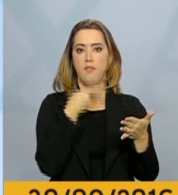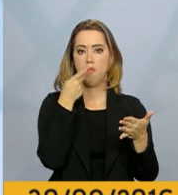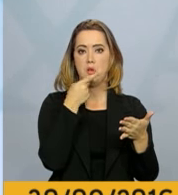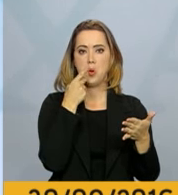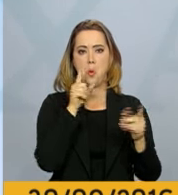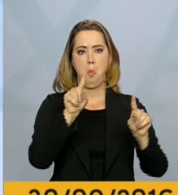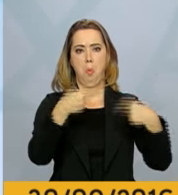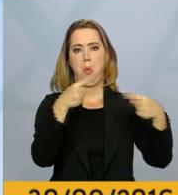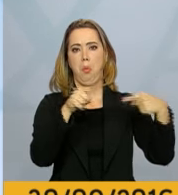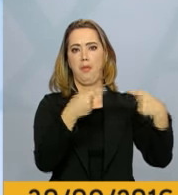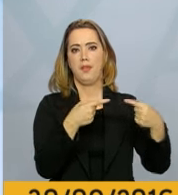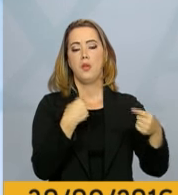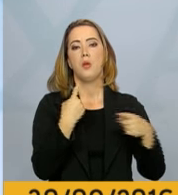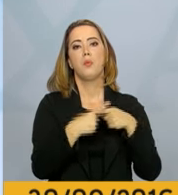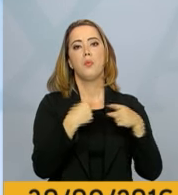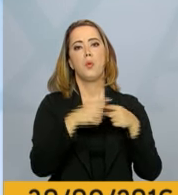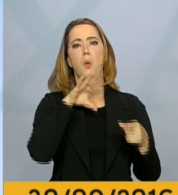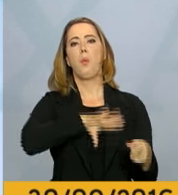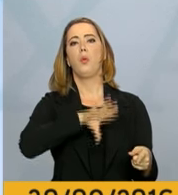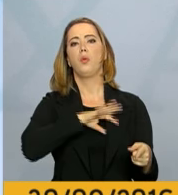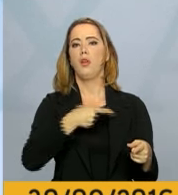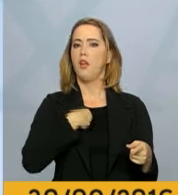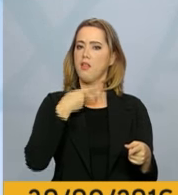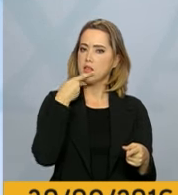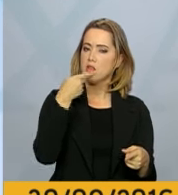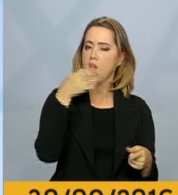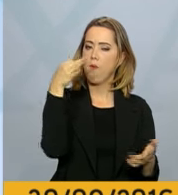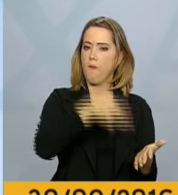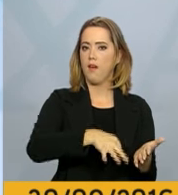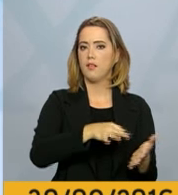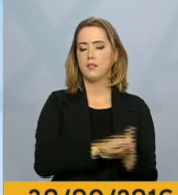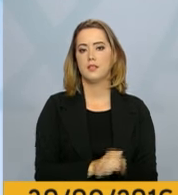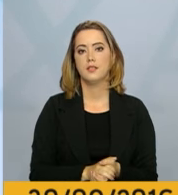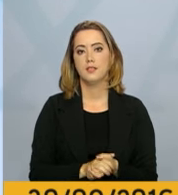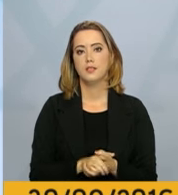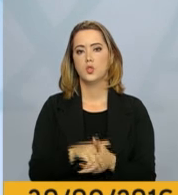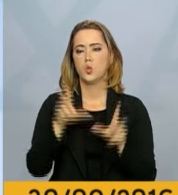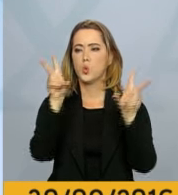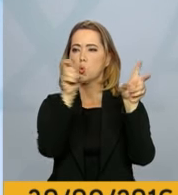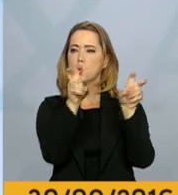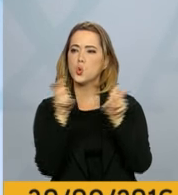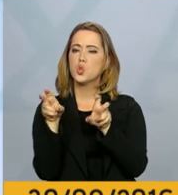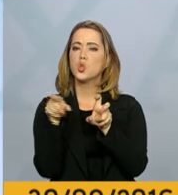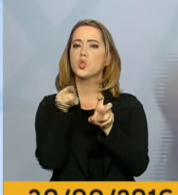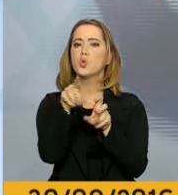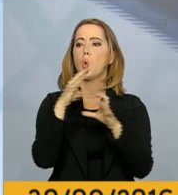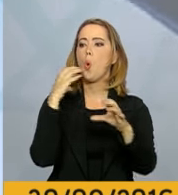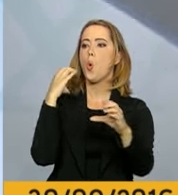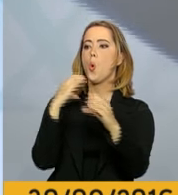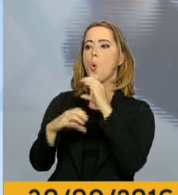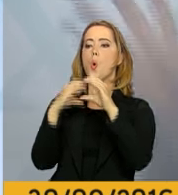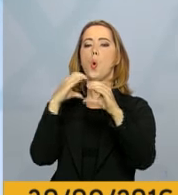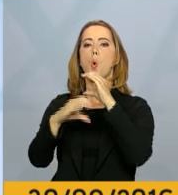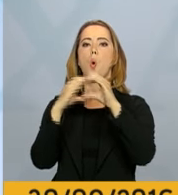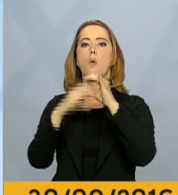né? Eu não entendi bem. Aliás, o título era, como é que é? Comunicar-se-ão.